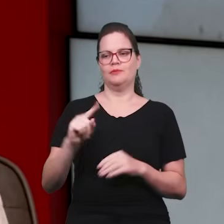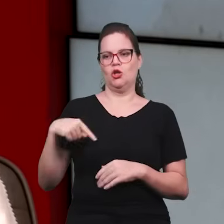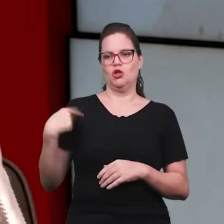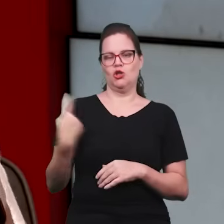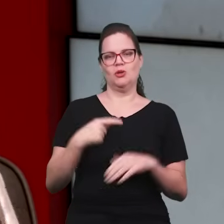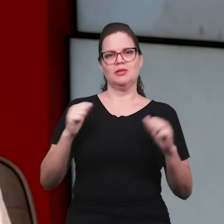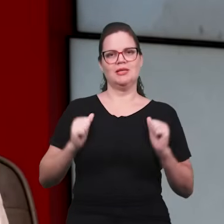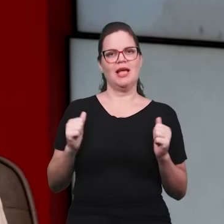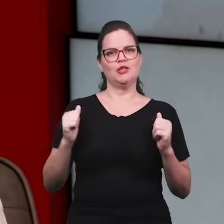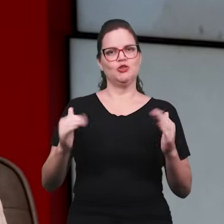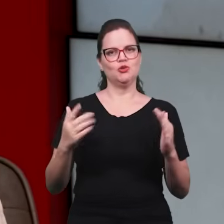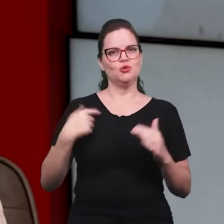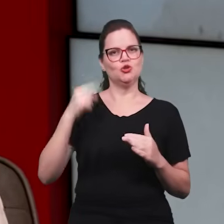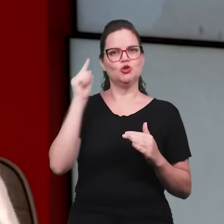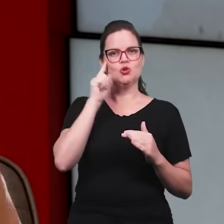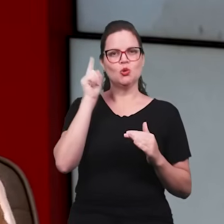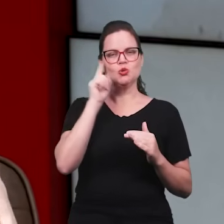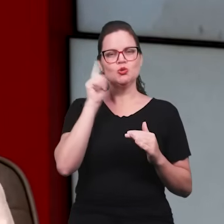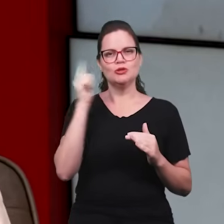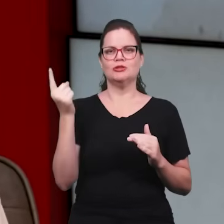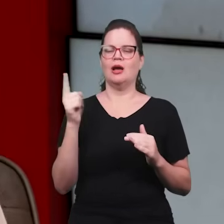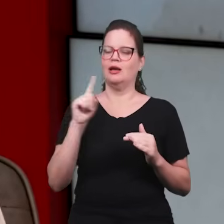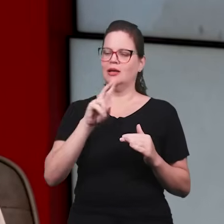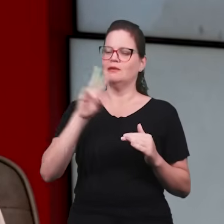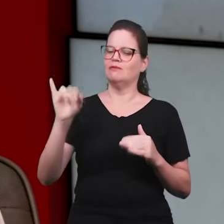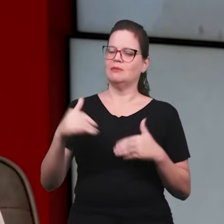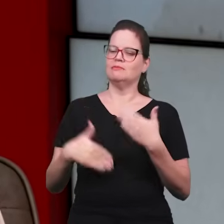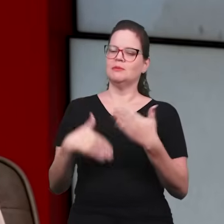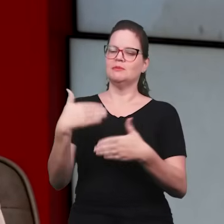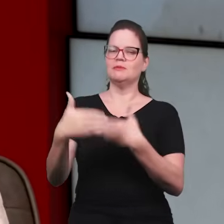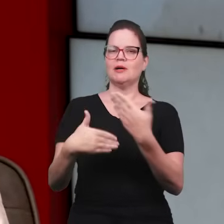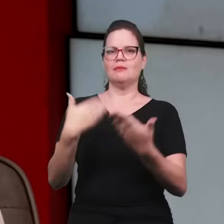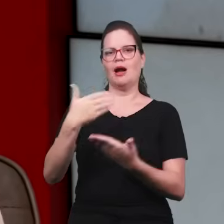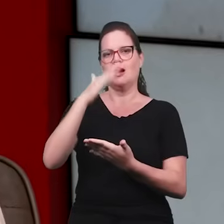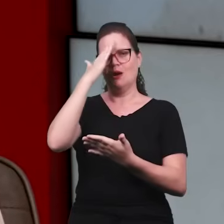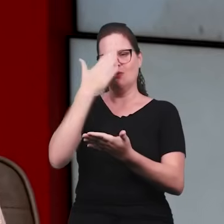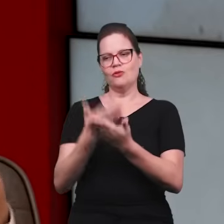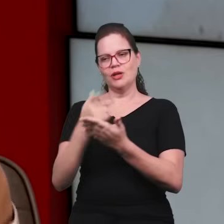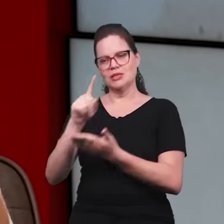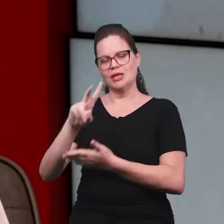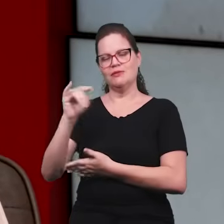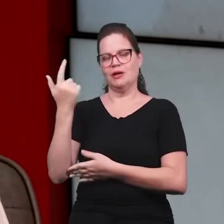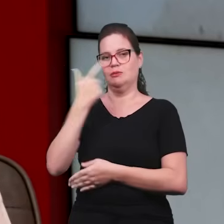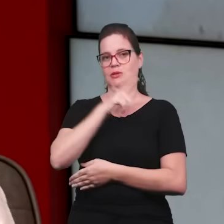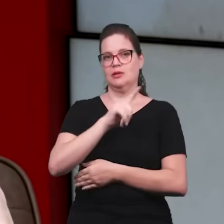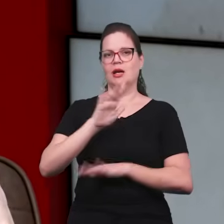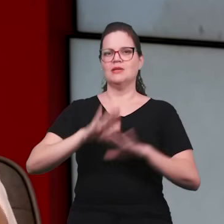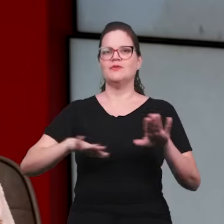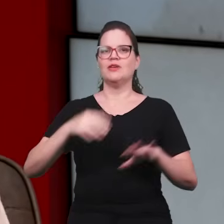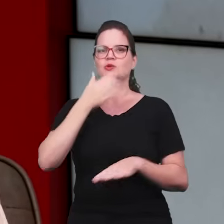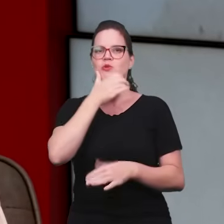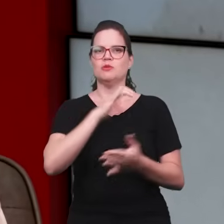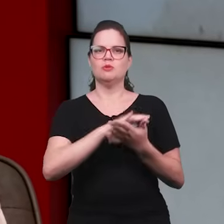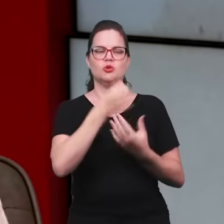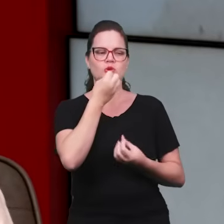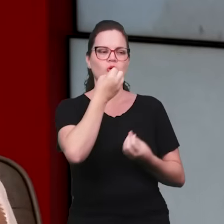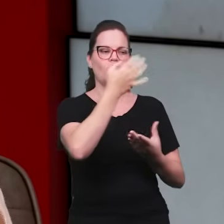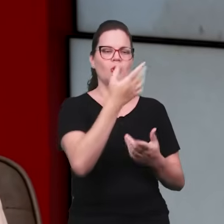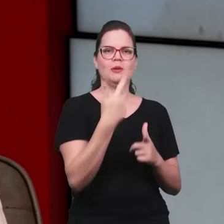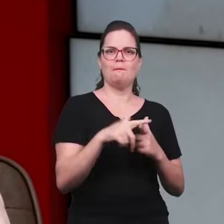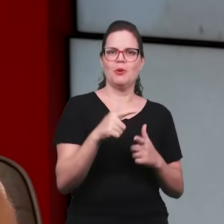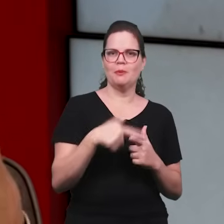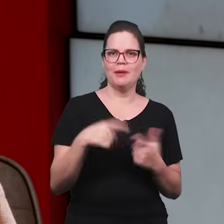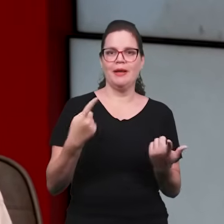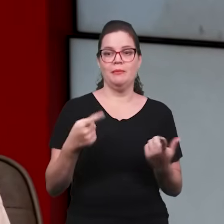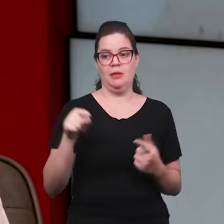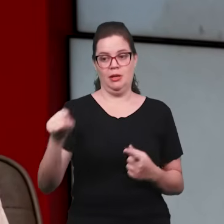ações diárias, a nossa postura é que vai construir essa confiança. Então, muitas vezes o esposo abre uma situação, abre um problema no trabalho, ele